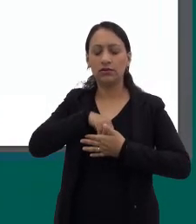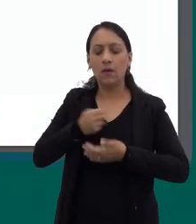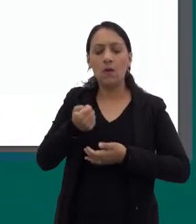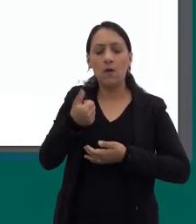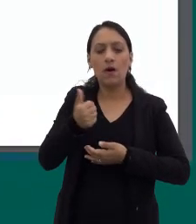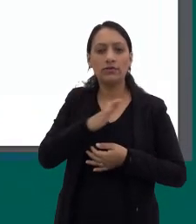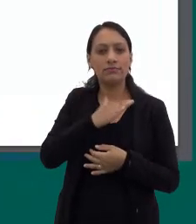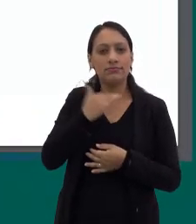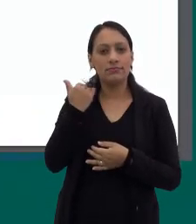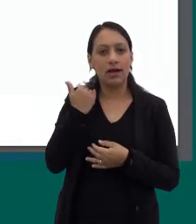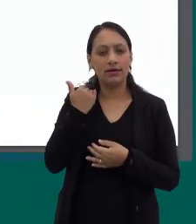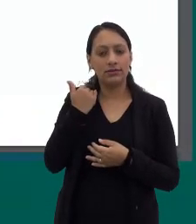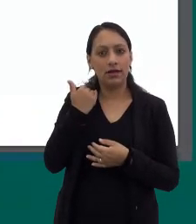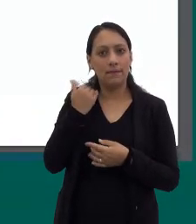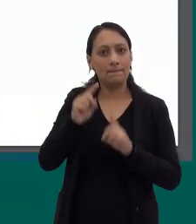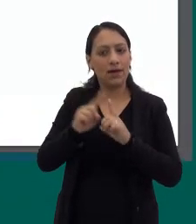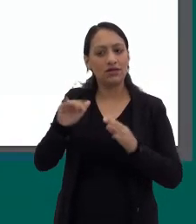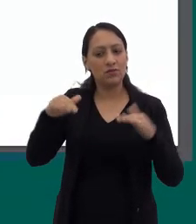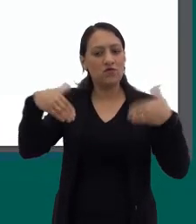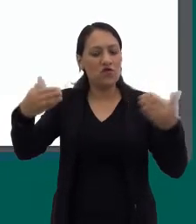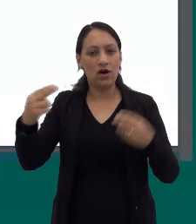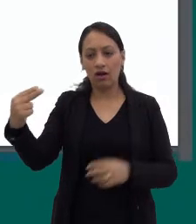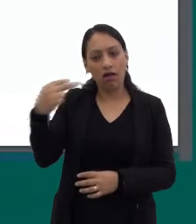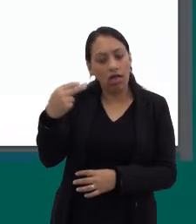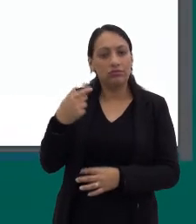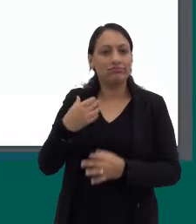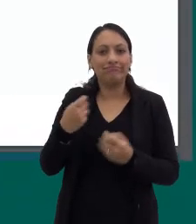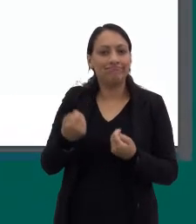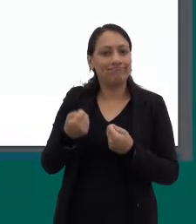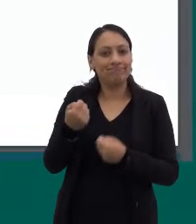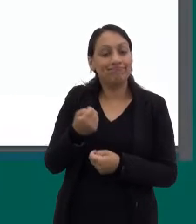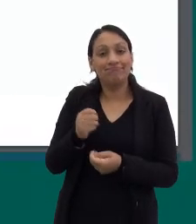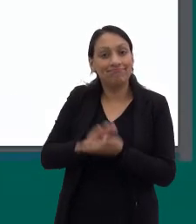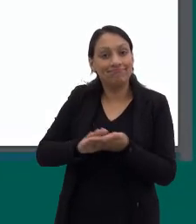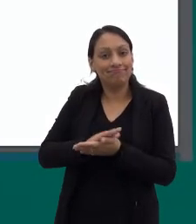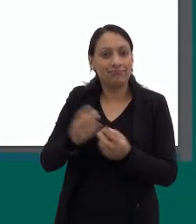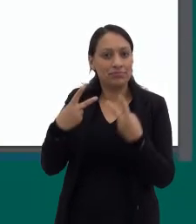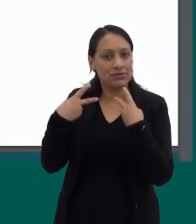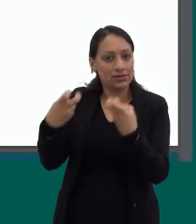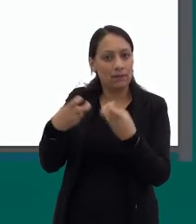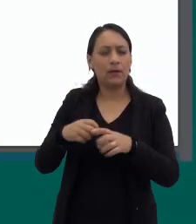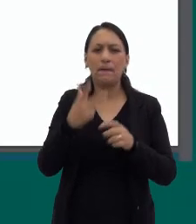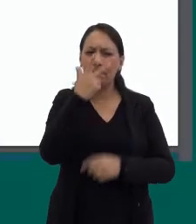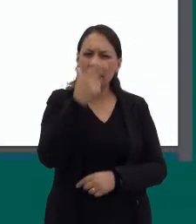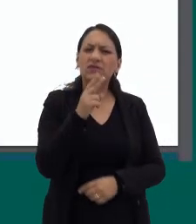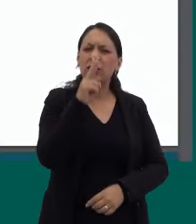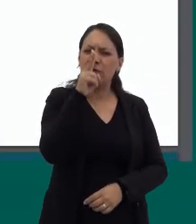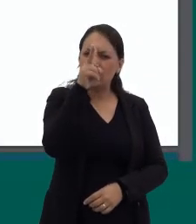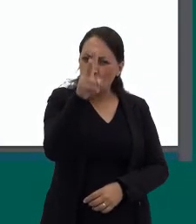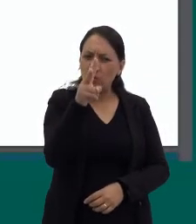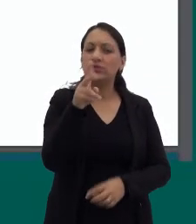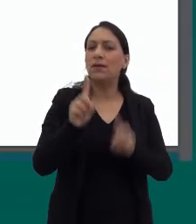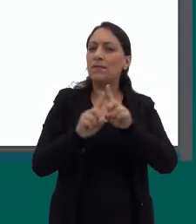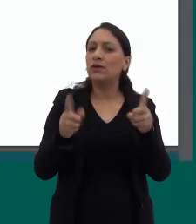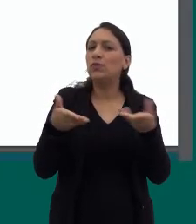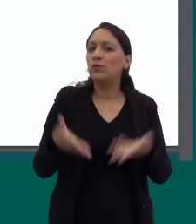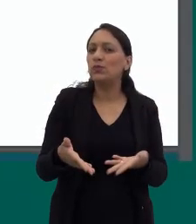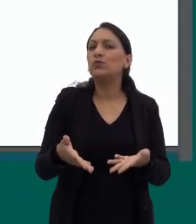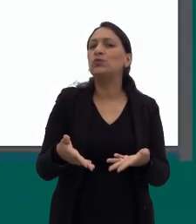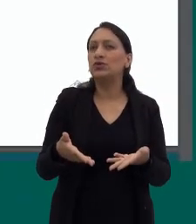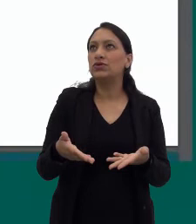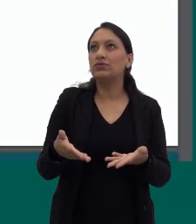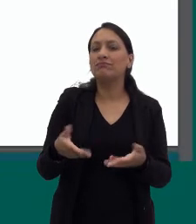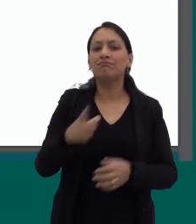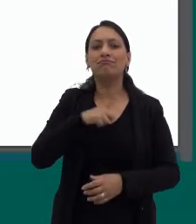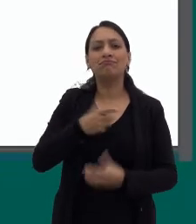deixar rastros por fora. É um texto um pouco forte, mas acho que hoje em dia muita gente tem